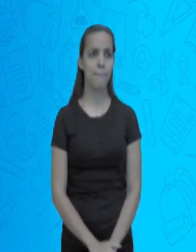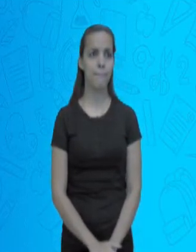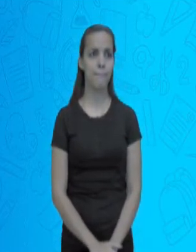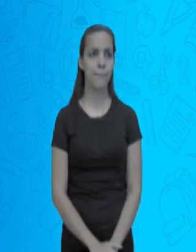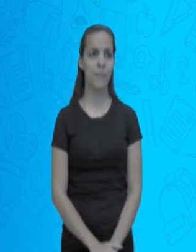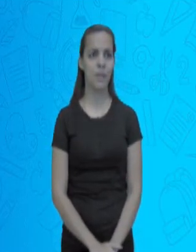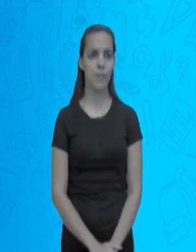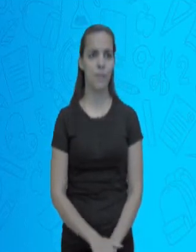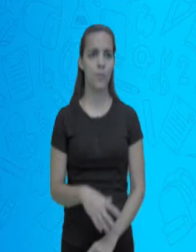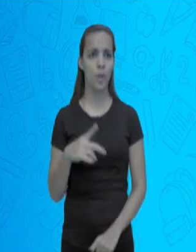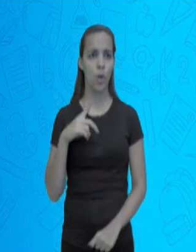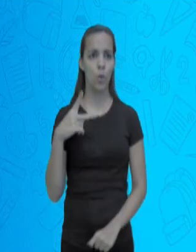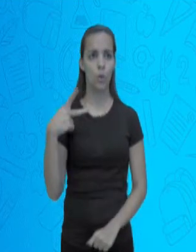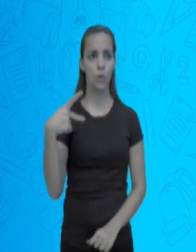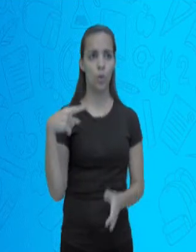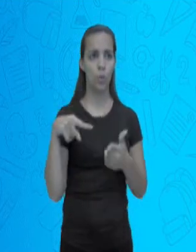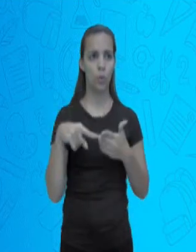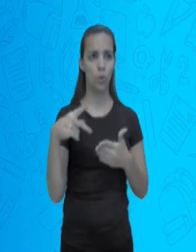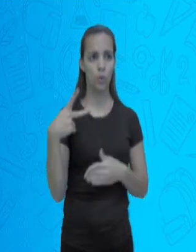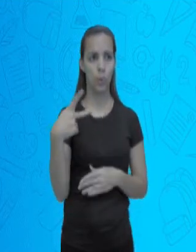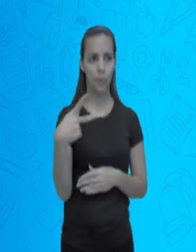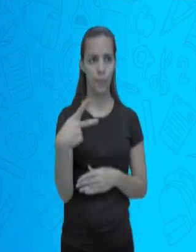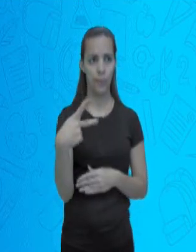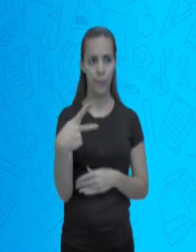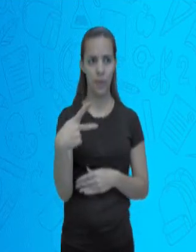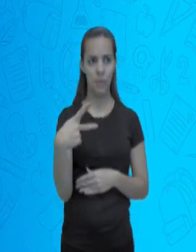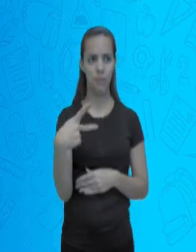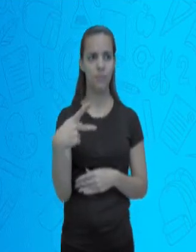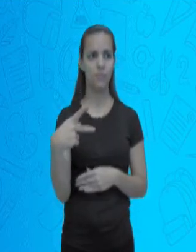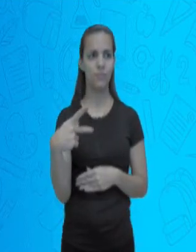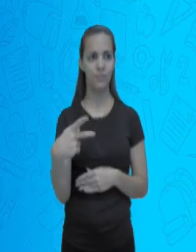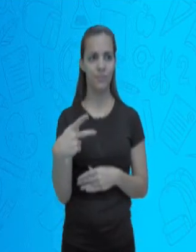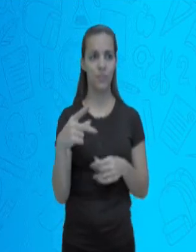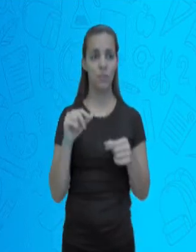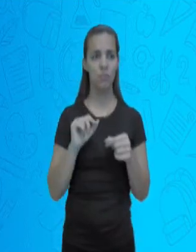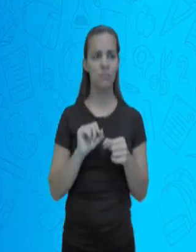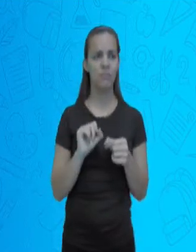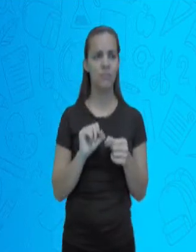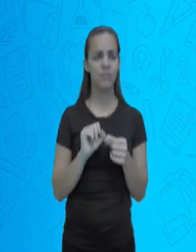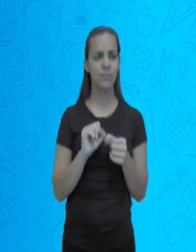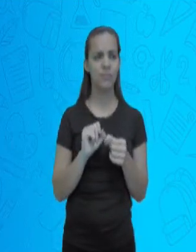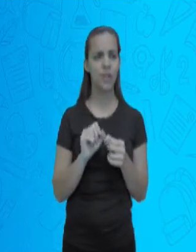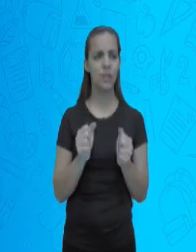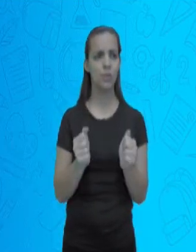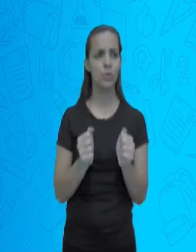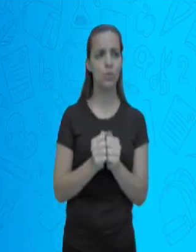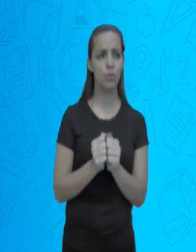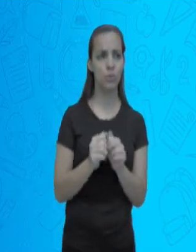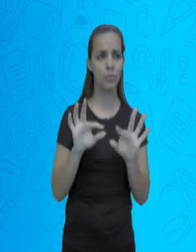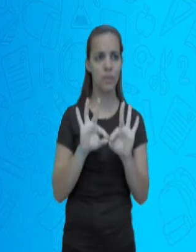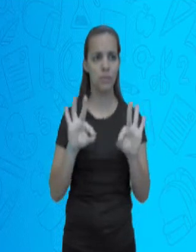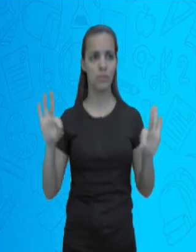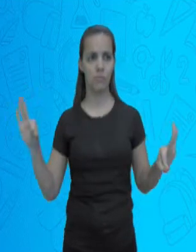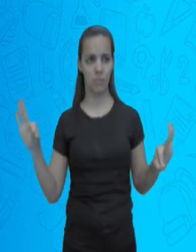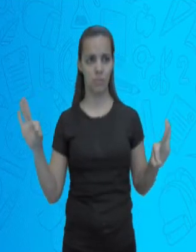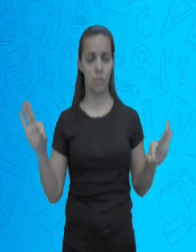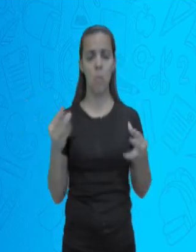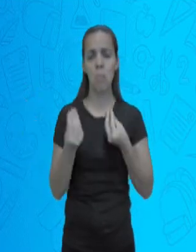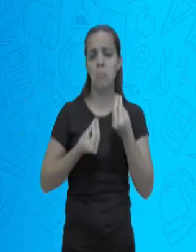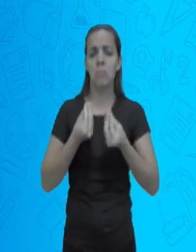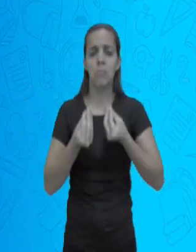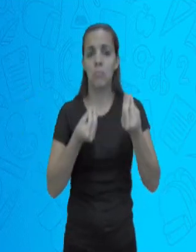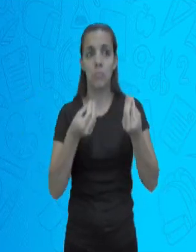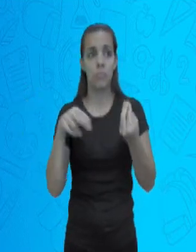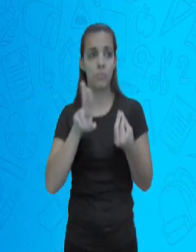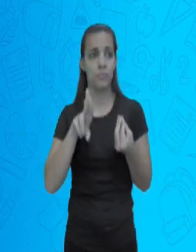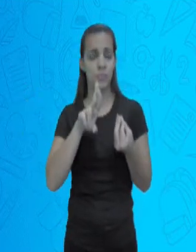E quando o P está na reta? Quando o ponto P faz parte da reta? Como que eu faço para traçar uma